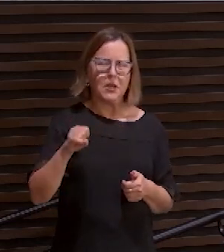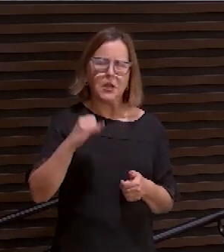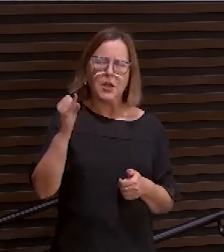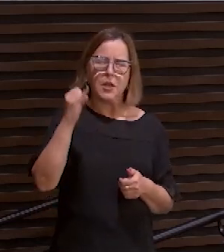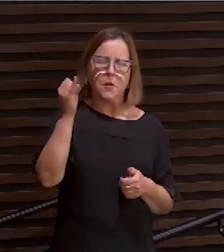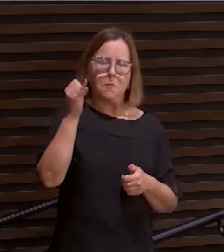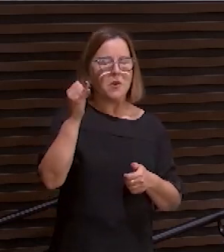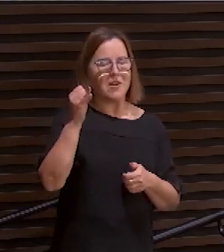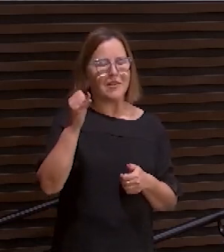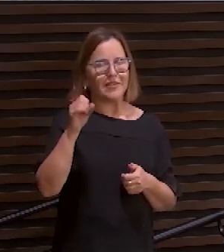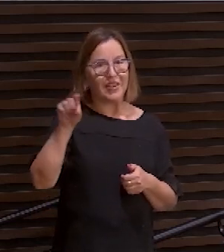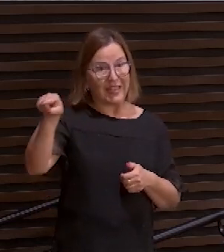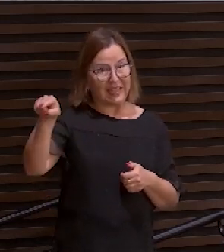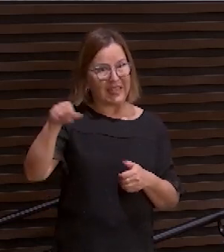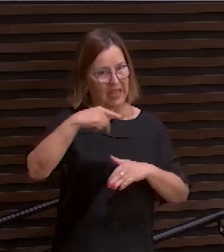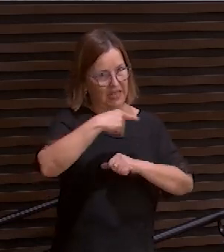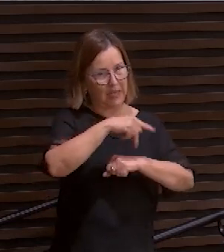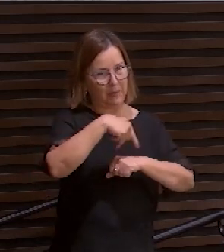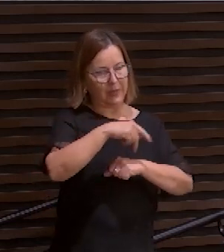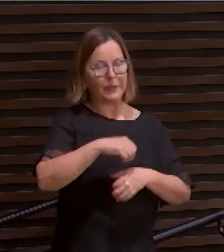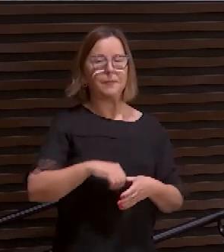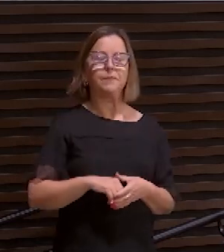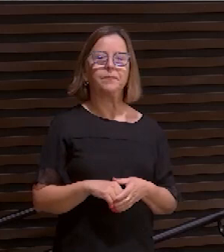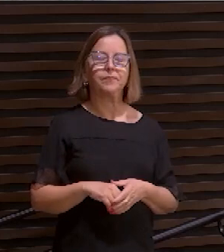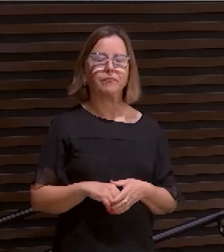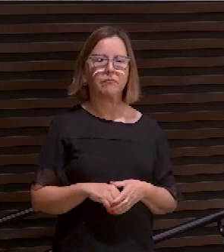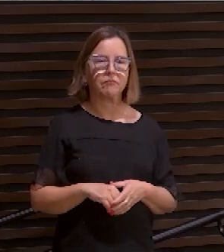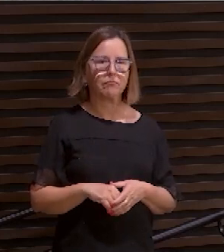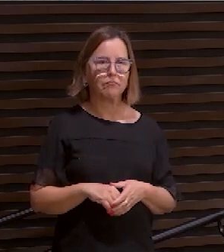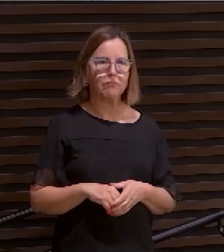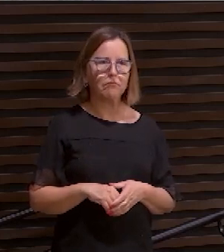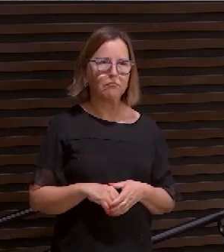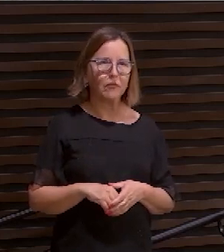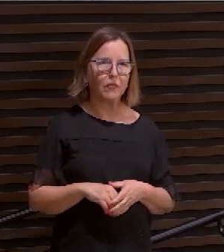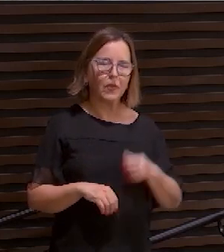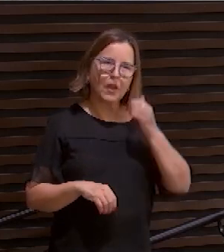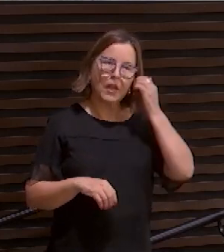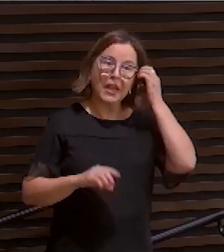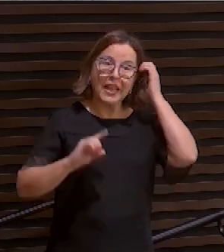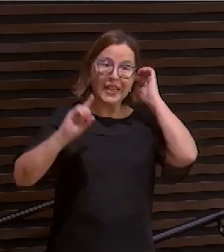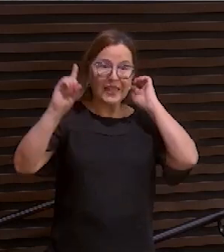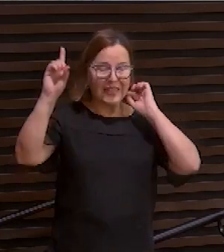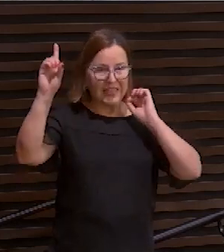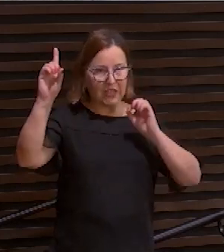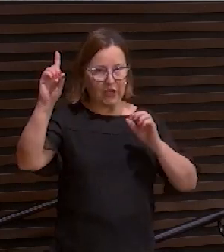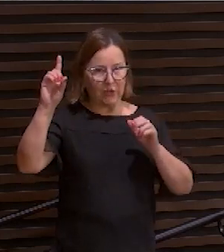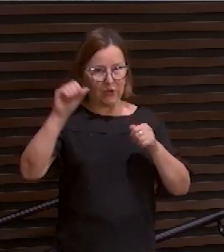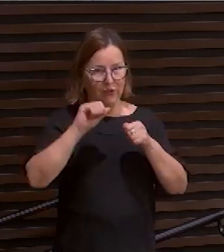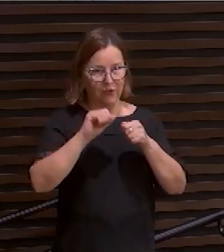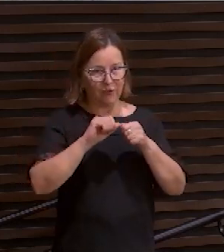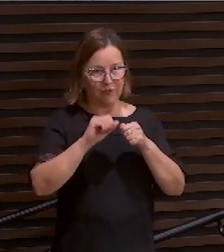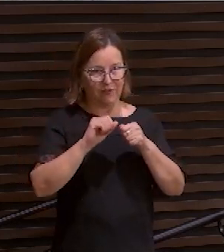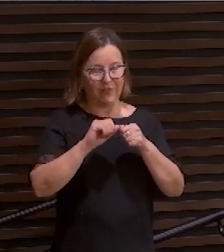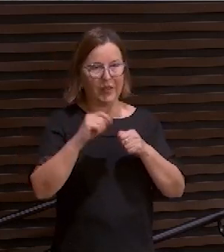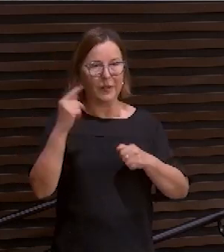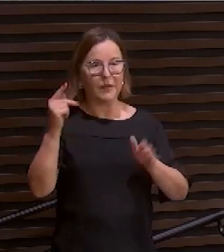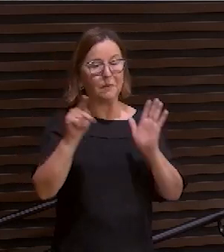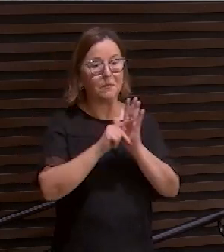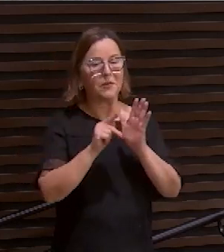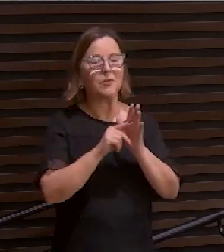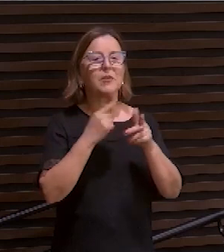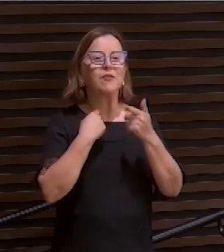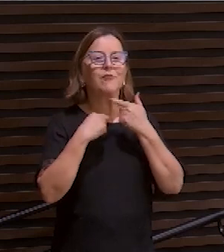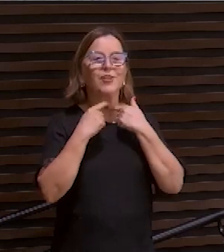Deus não tem receita de bolo da Dona Benta para ninguém. Ele faz na sua soberania. Mas você e